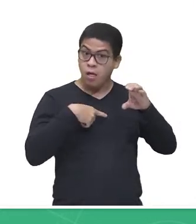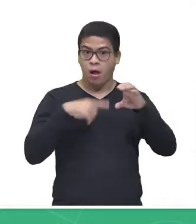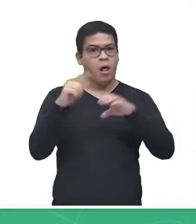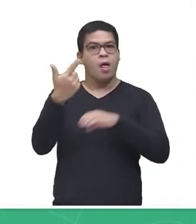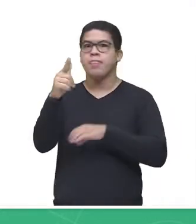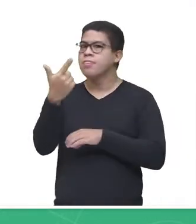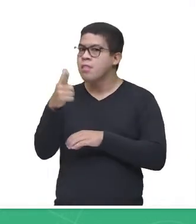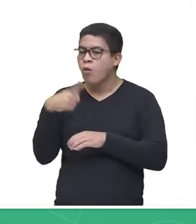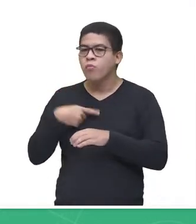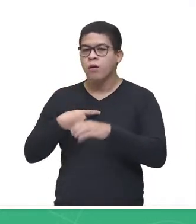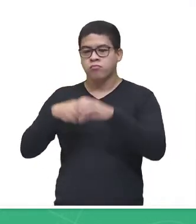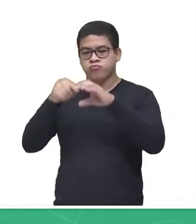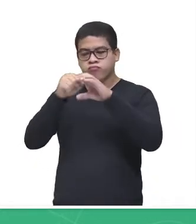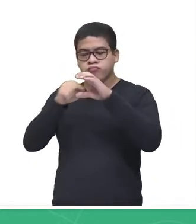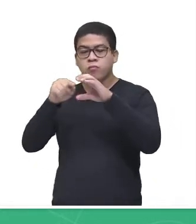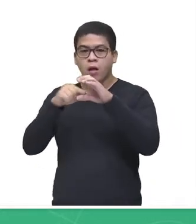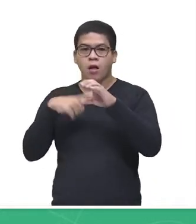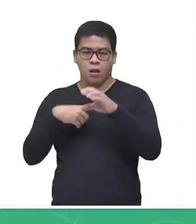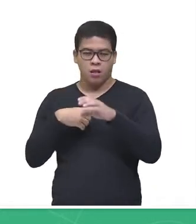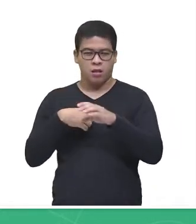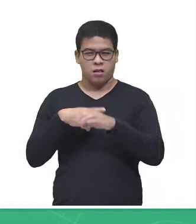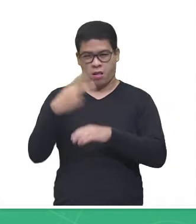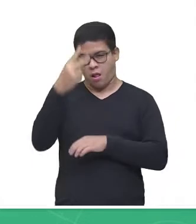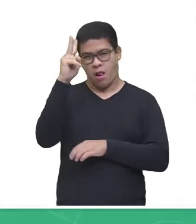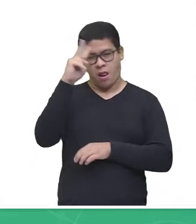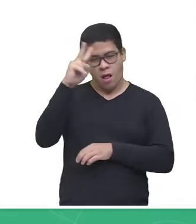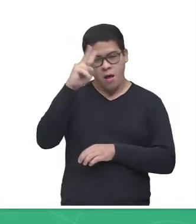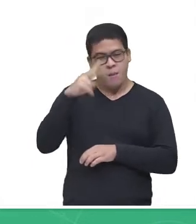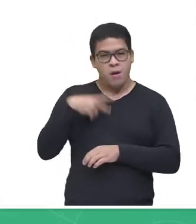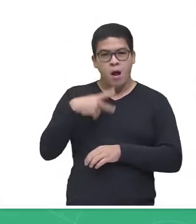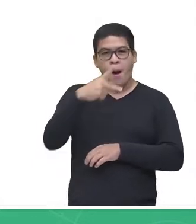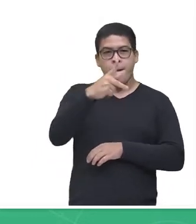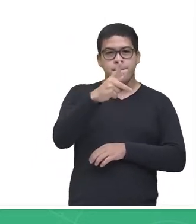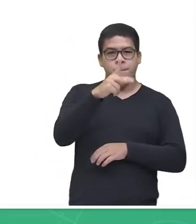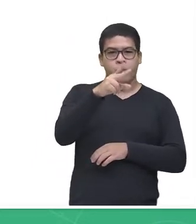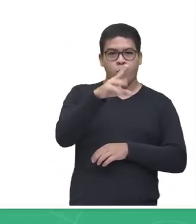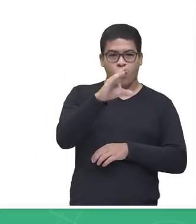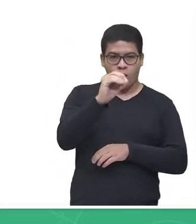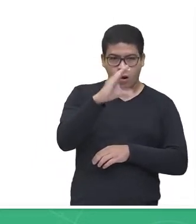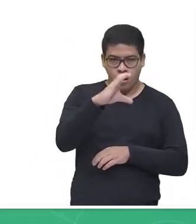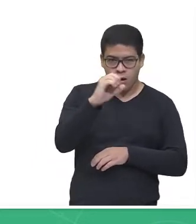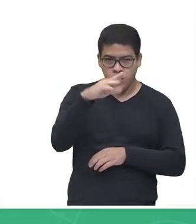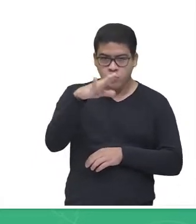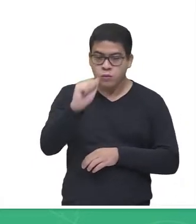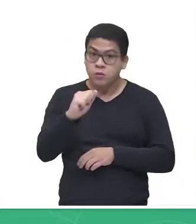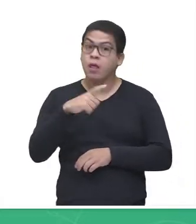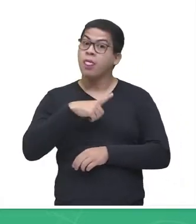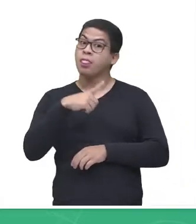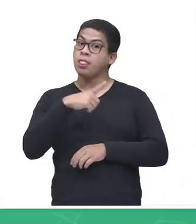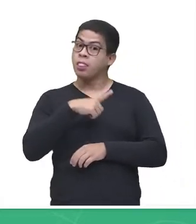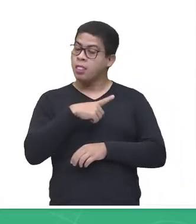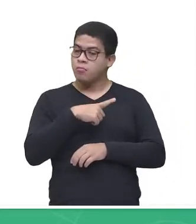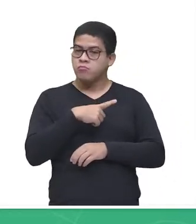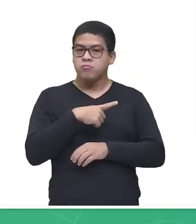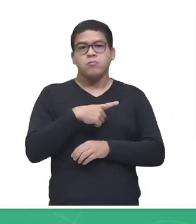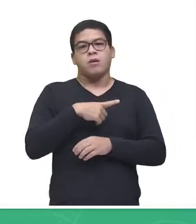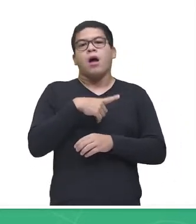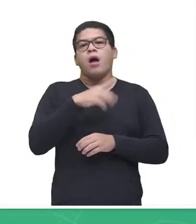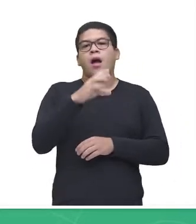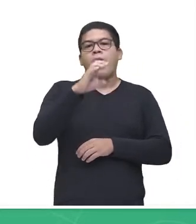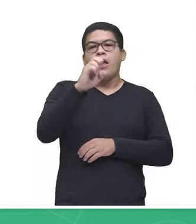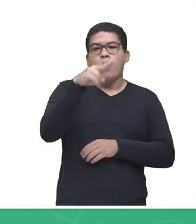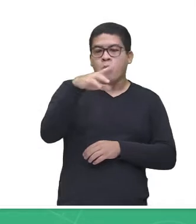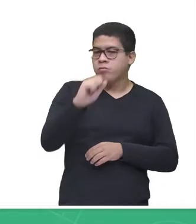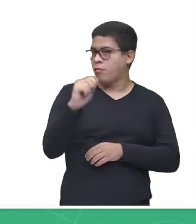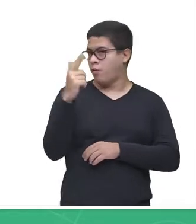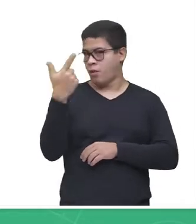são as células que não possuem carioteca, que é o caso aqui do meu exemplo, que são as bactérias, tá? Então